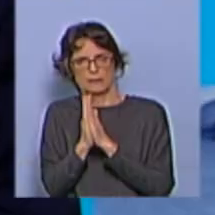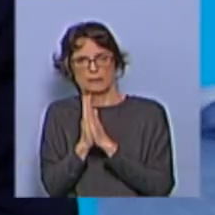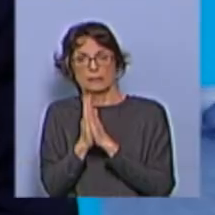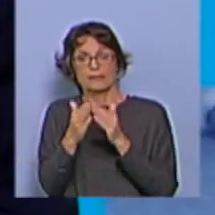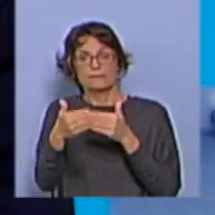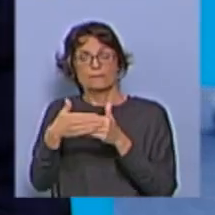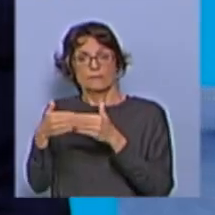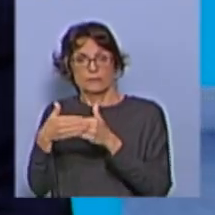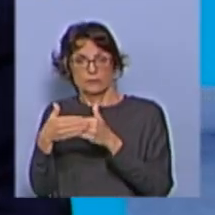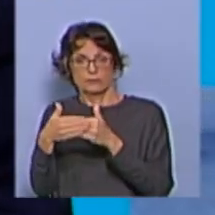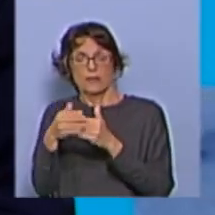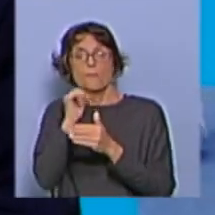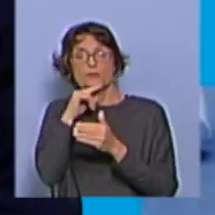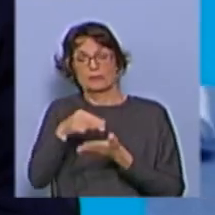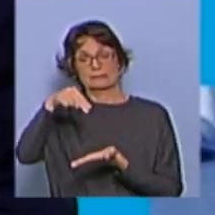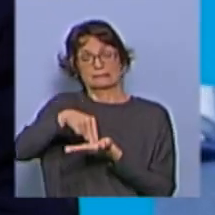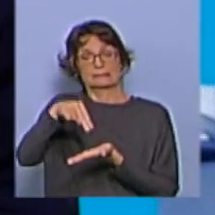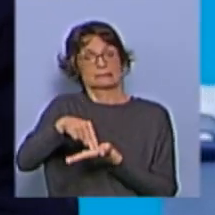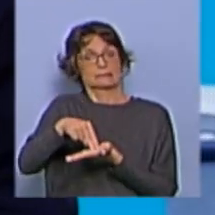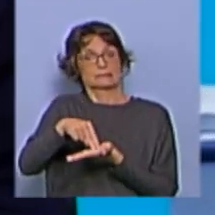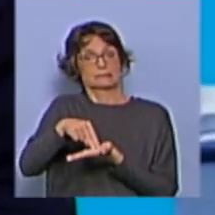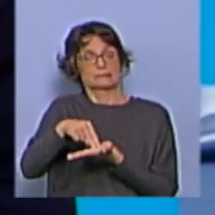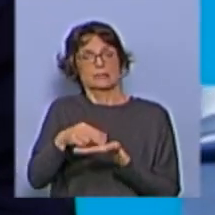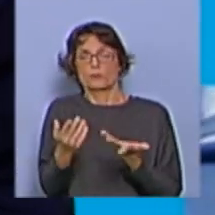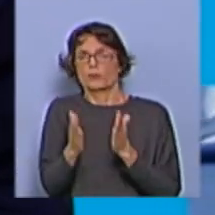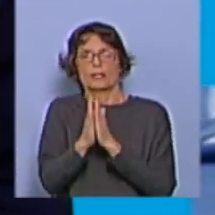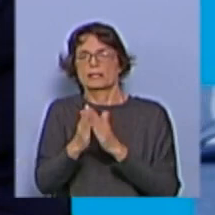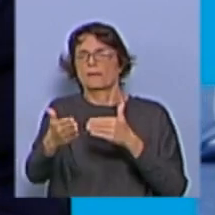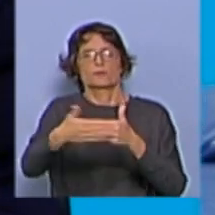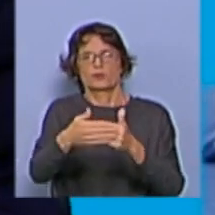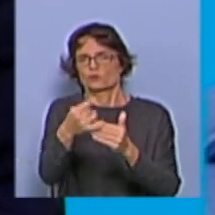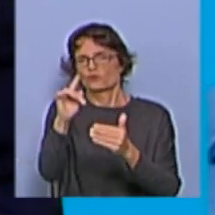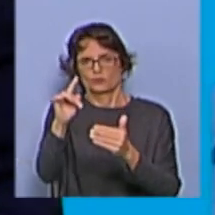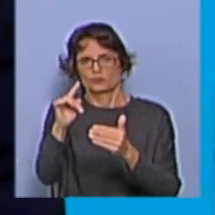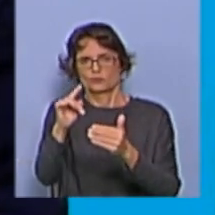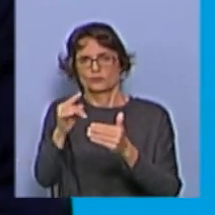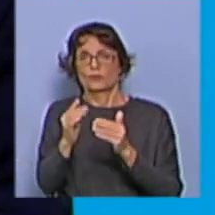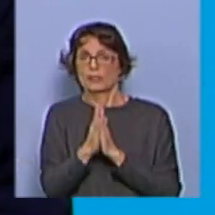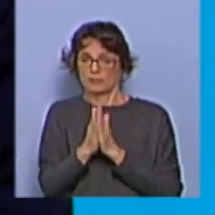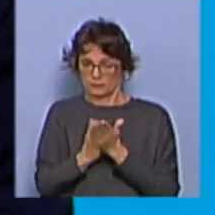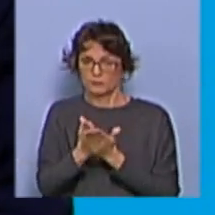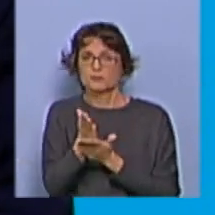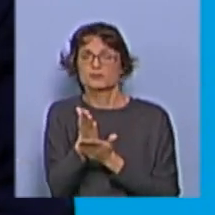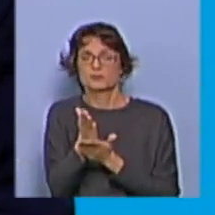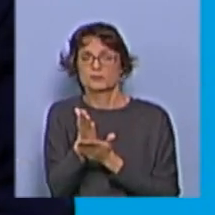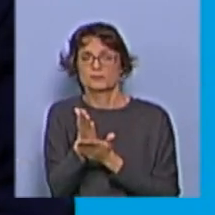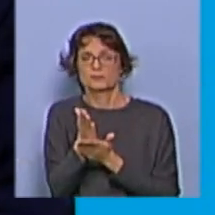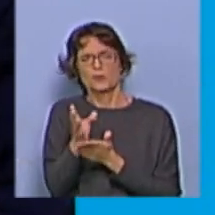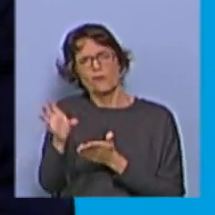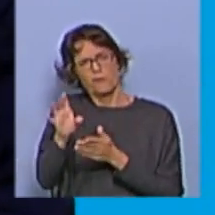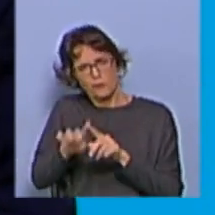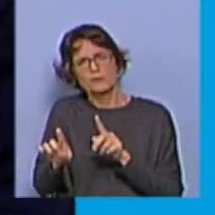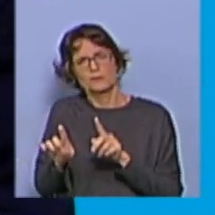sim. A igreja somos nós, não é? A igreja não encerrou. E, portanto, convidámos também elementos de